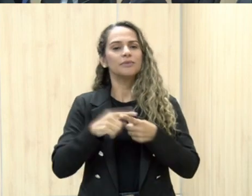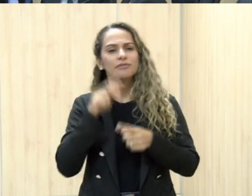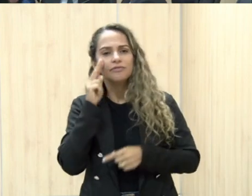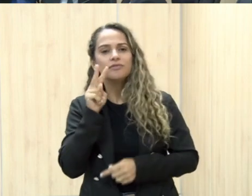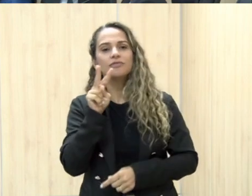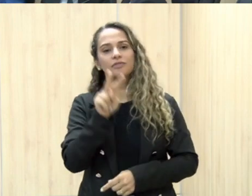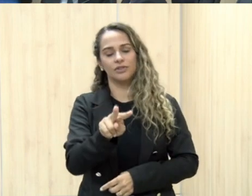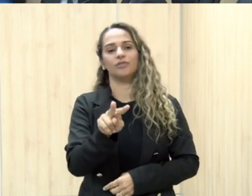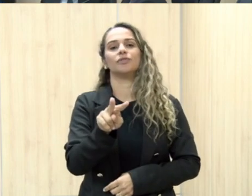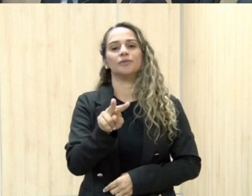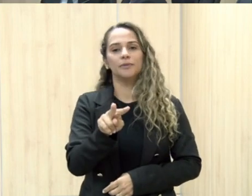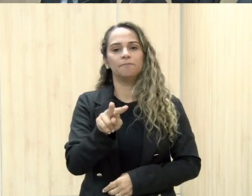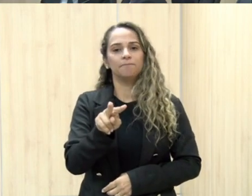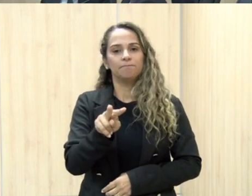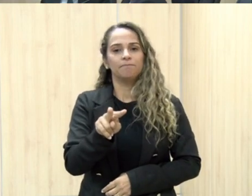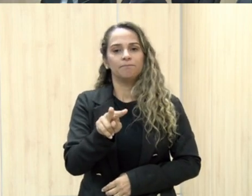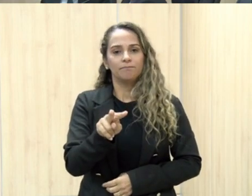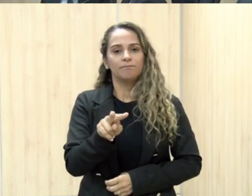vejo